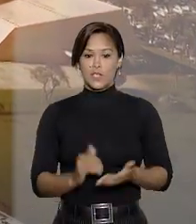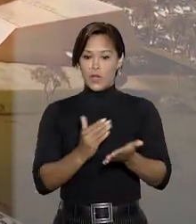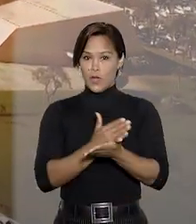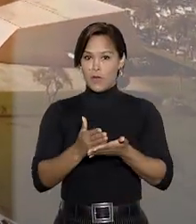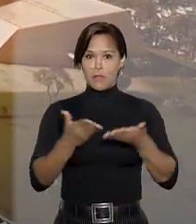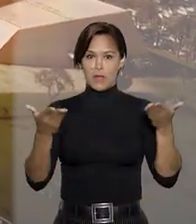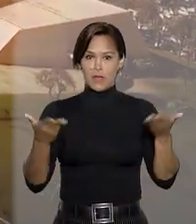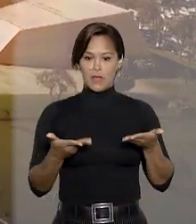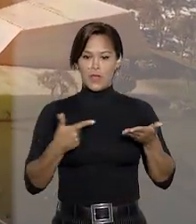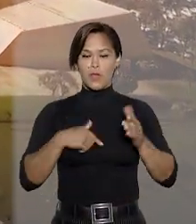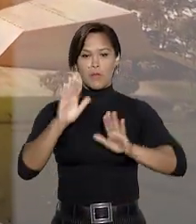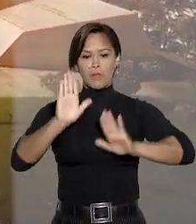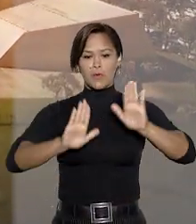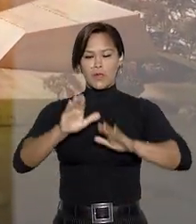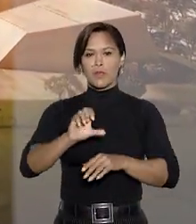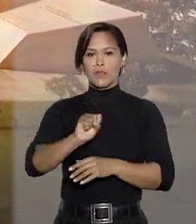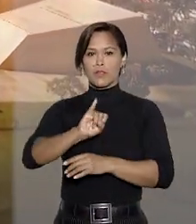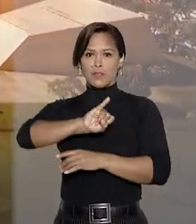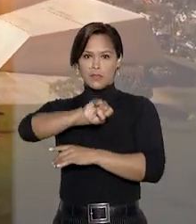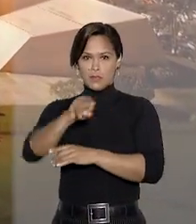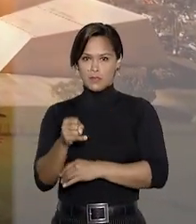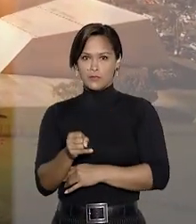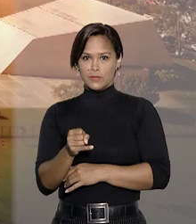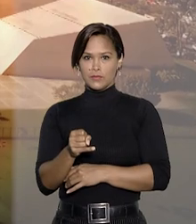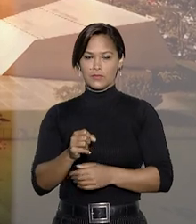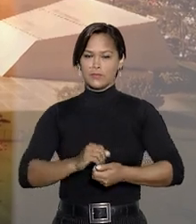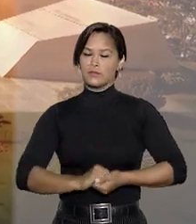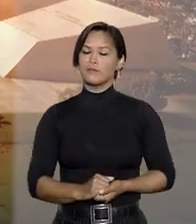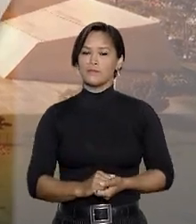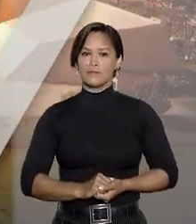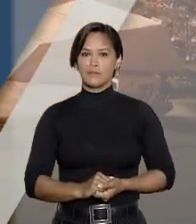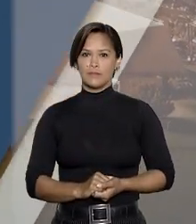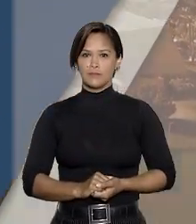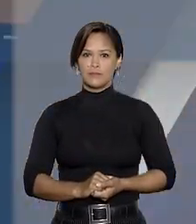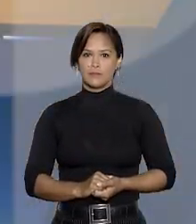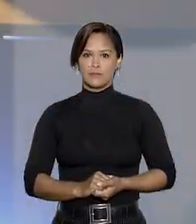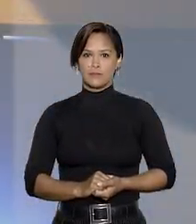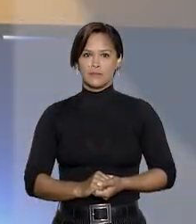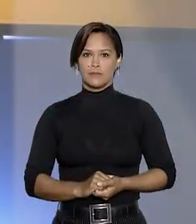Começa agora o programa do Superior Tribunal de Justiça.